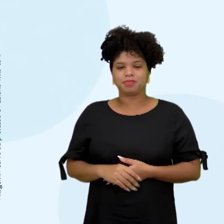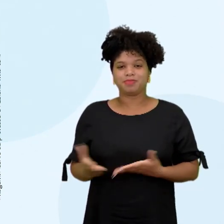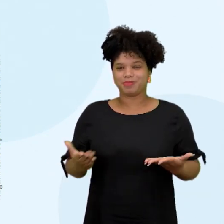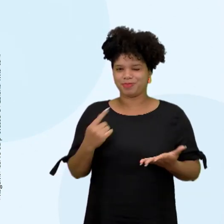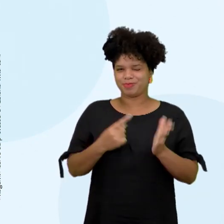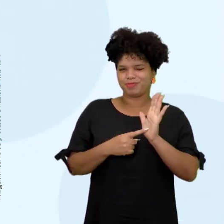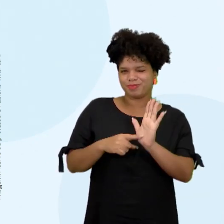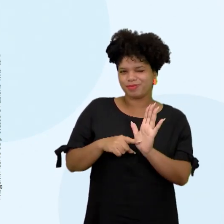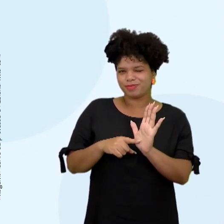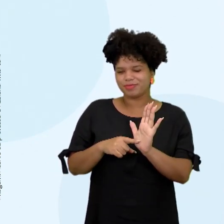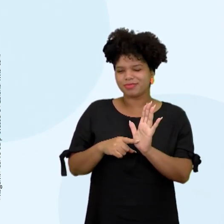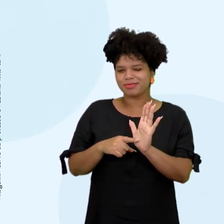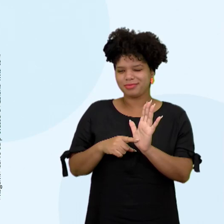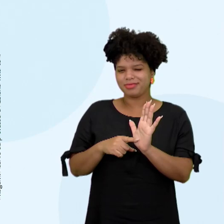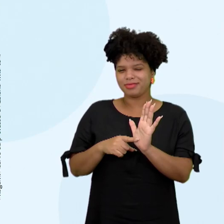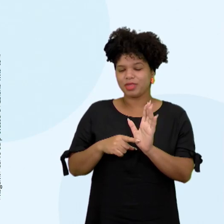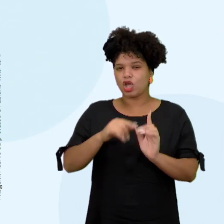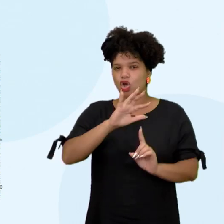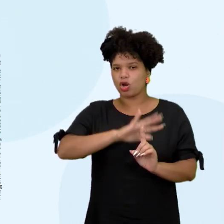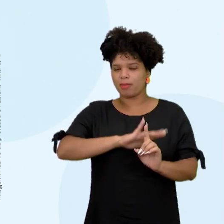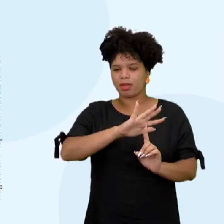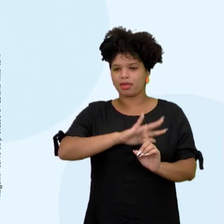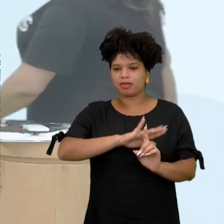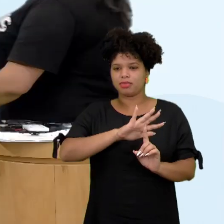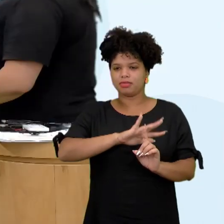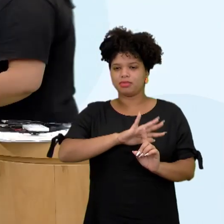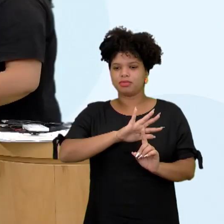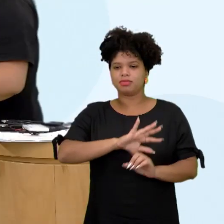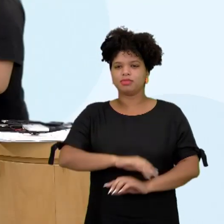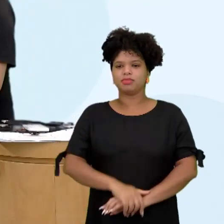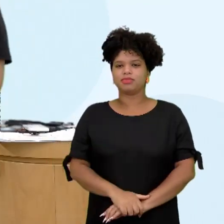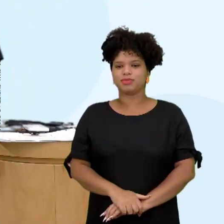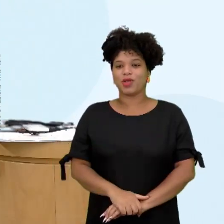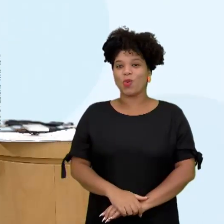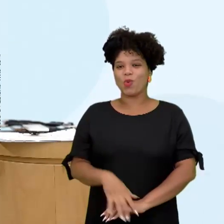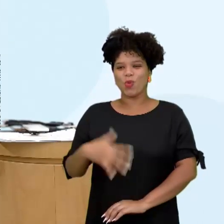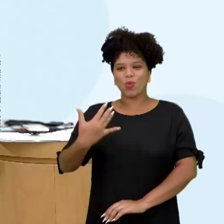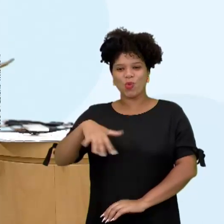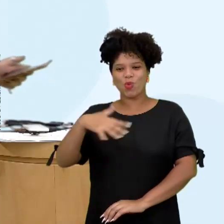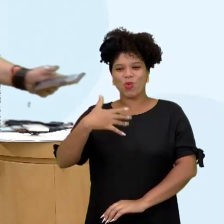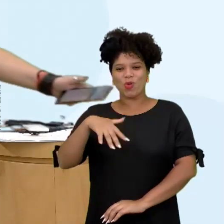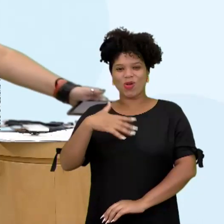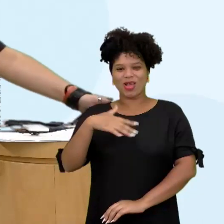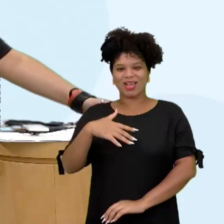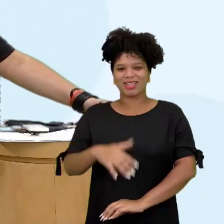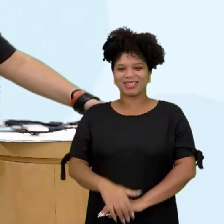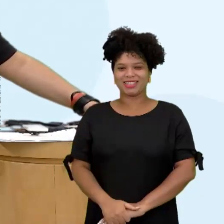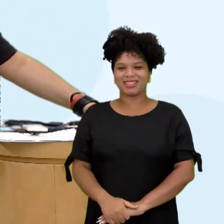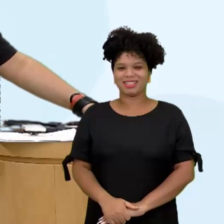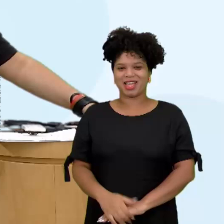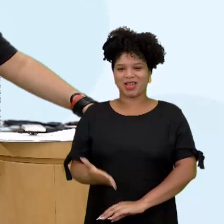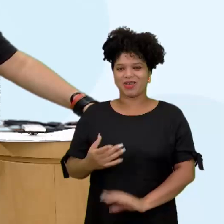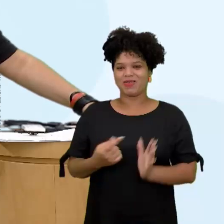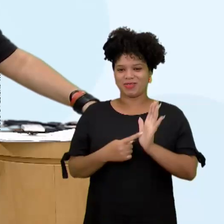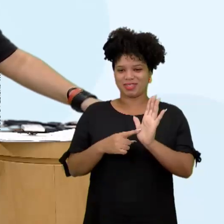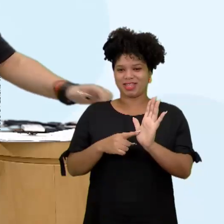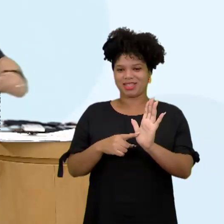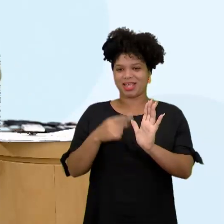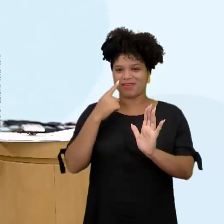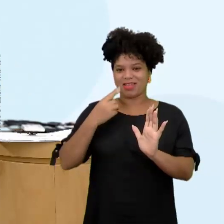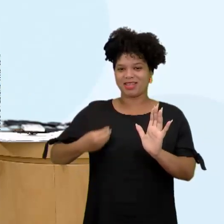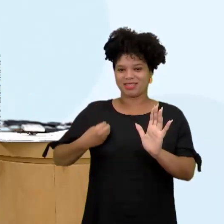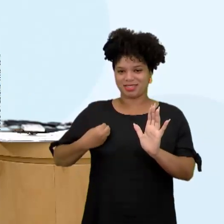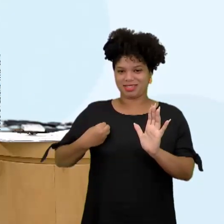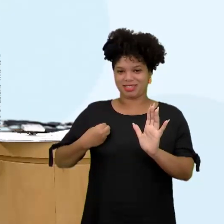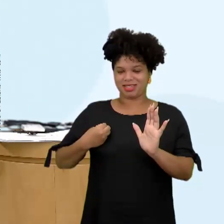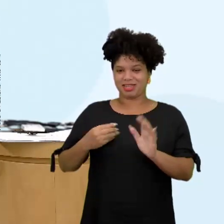Vai. Vou, com a minha Vai meinha. devagarinho, vai. Essa Agora parte que chegou eu a sinto hora, que vai dar errado. Não, vai não, vai dar bom. Olha lá, já tá lá, você